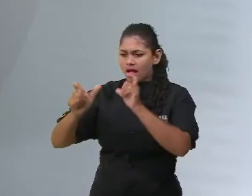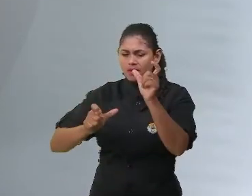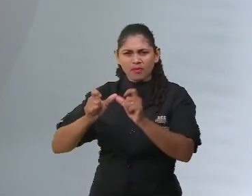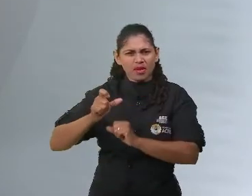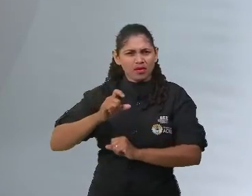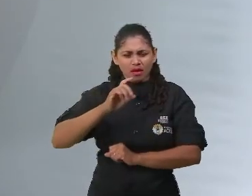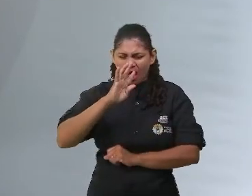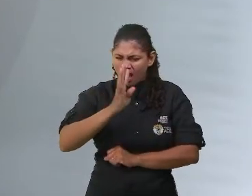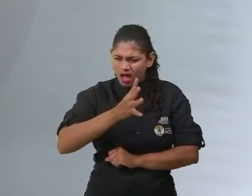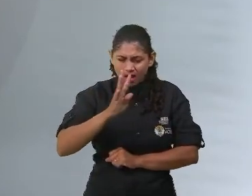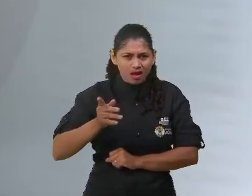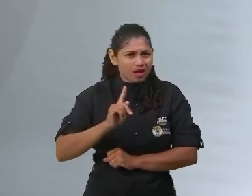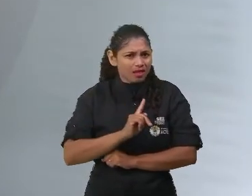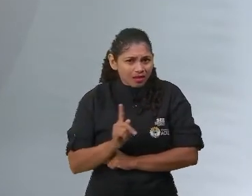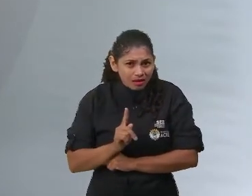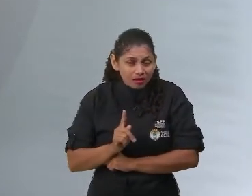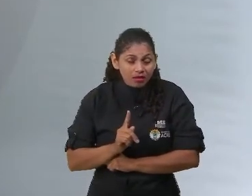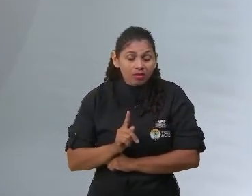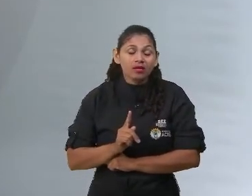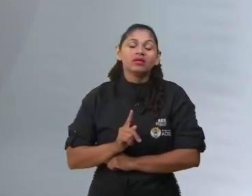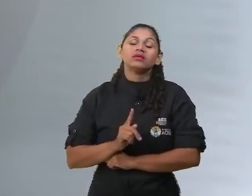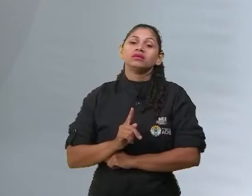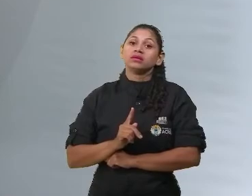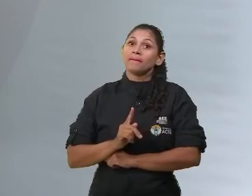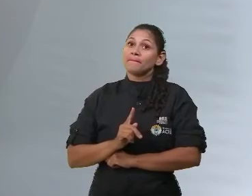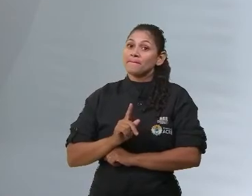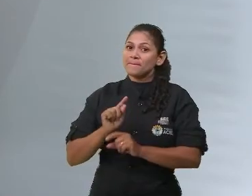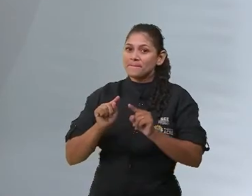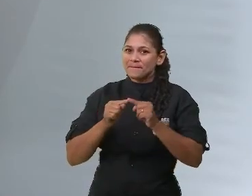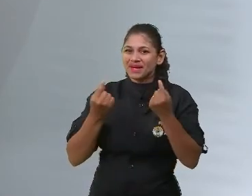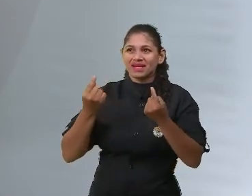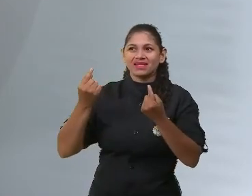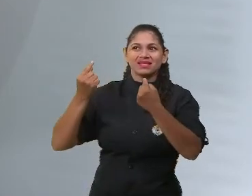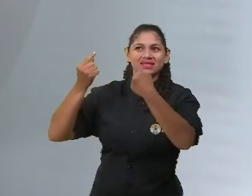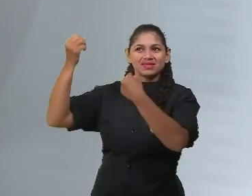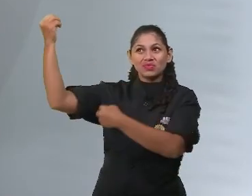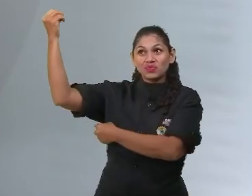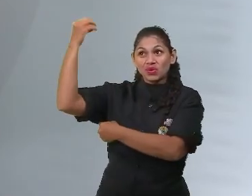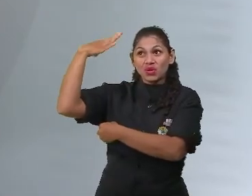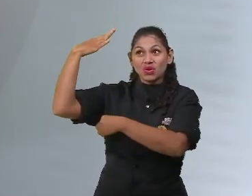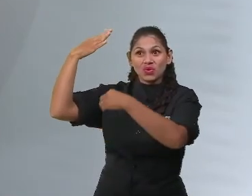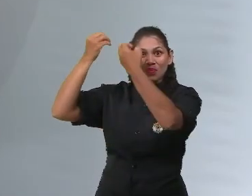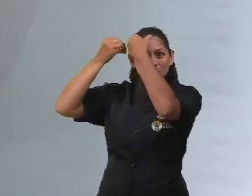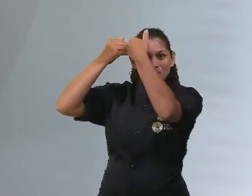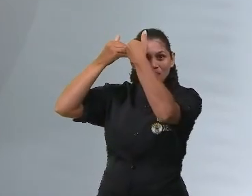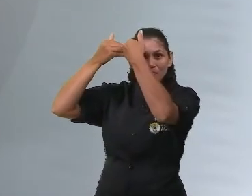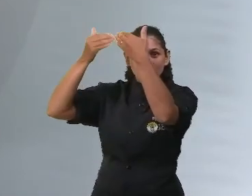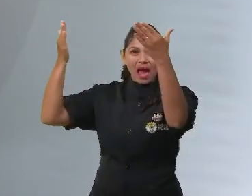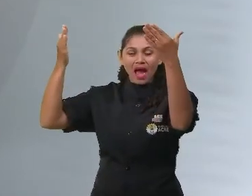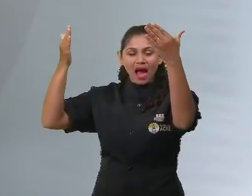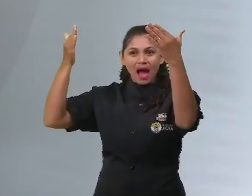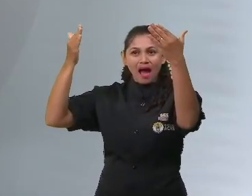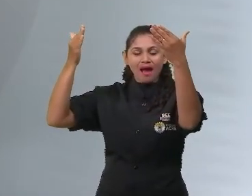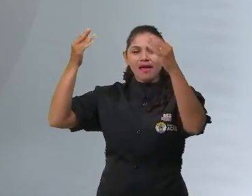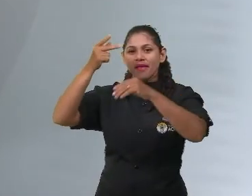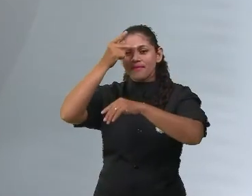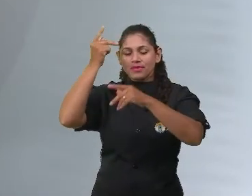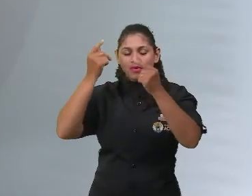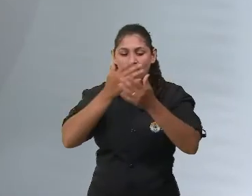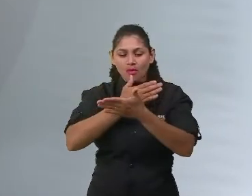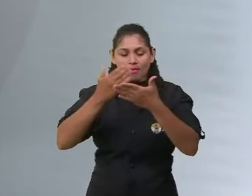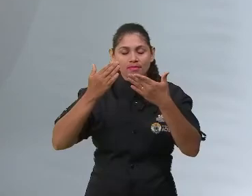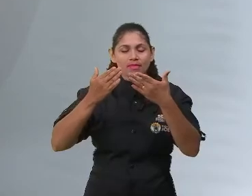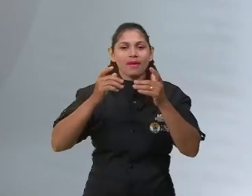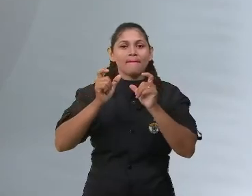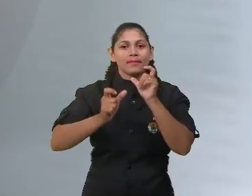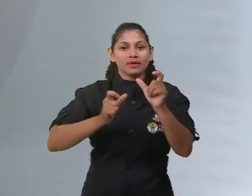iluminismo do século XVIII, ele vai trazer essa ideia de transformação da sociedade, pautada principalmente na mudança da mentalidade,